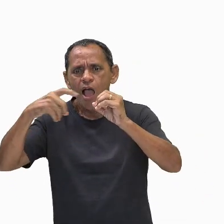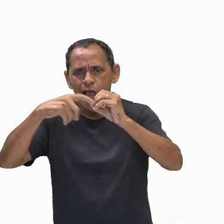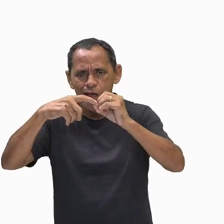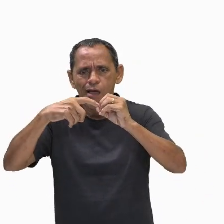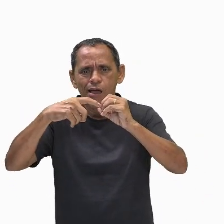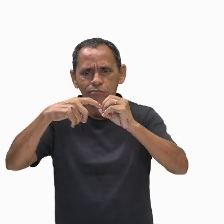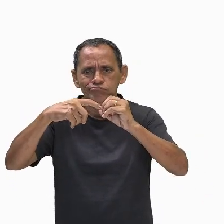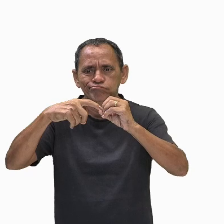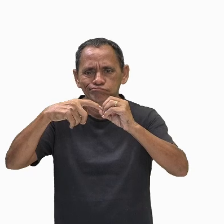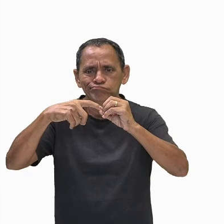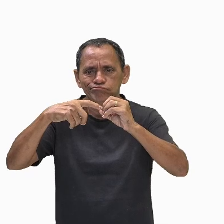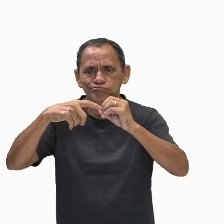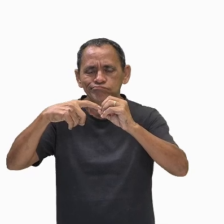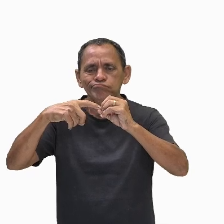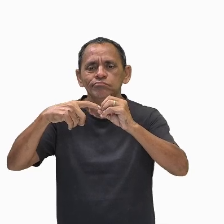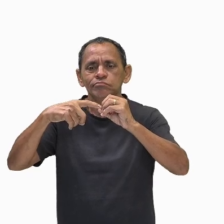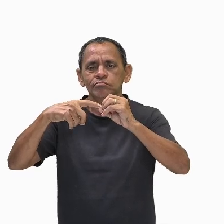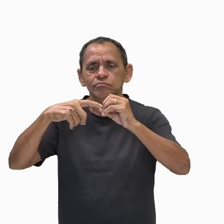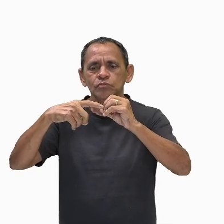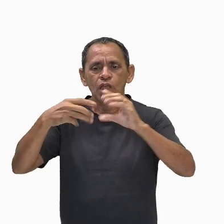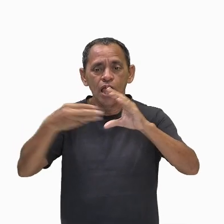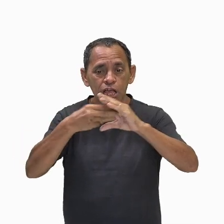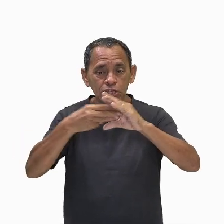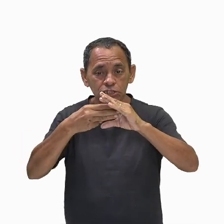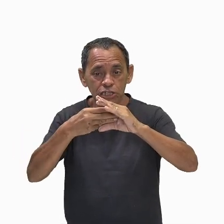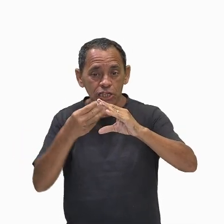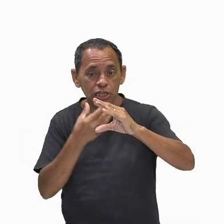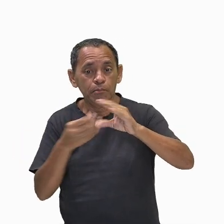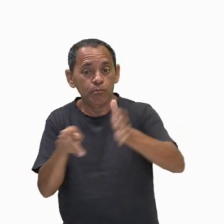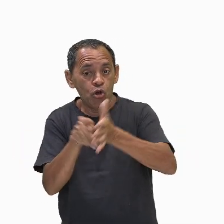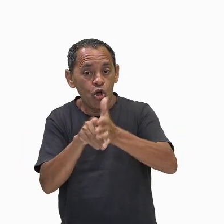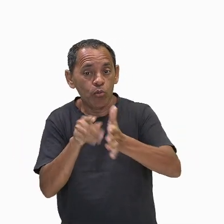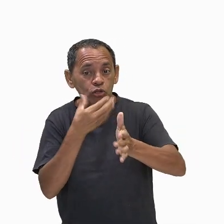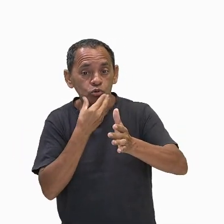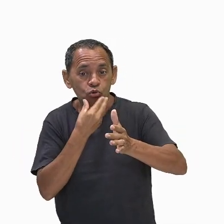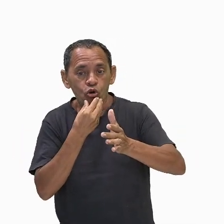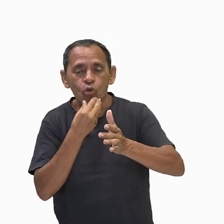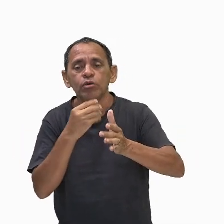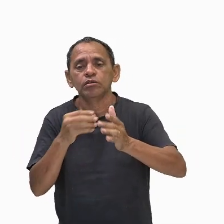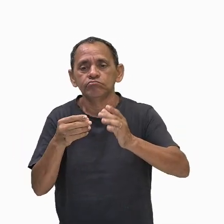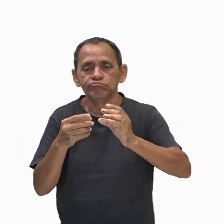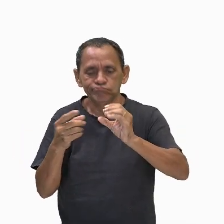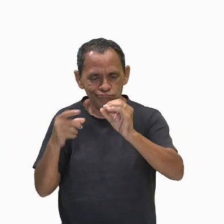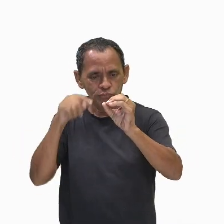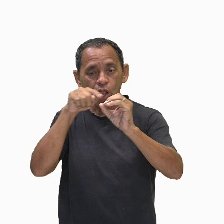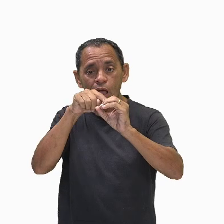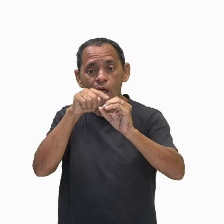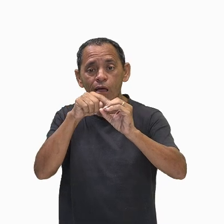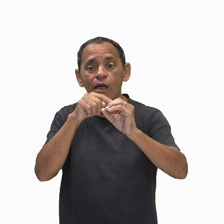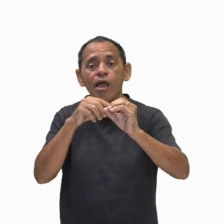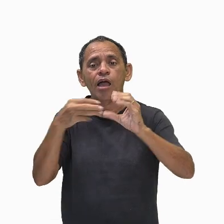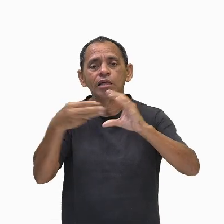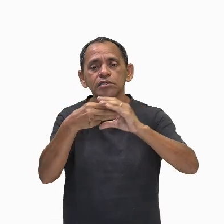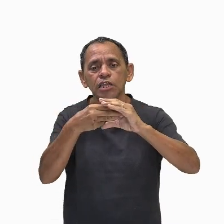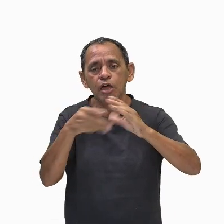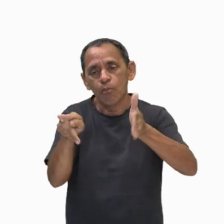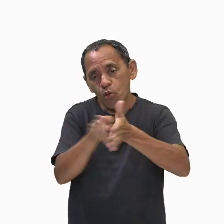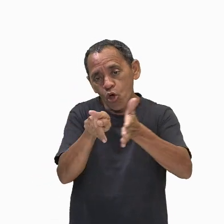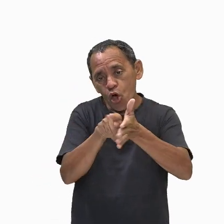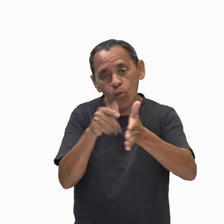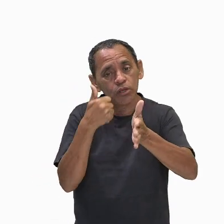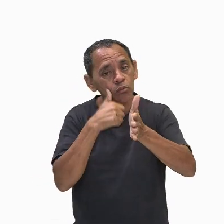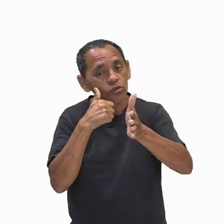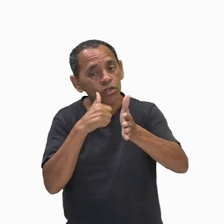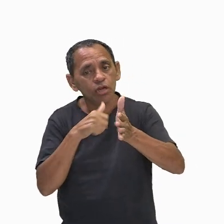sexual masculina, com o óvulo, que é a célula sexual feminina. Então, os